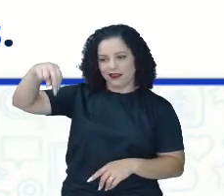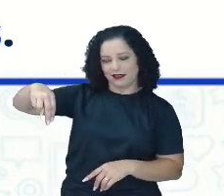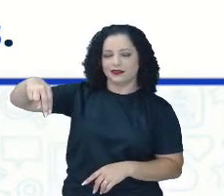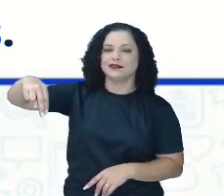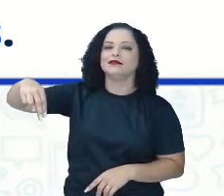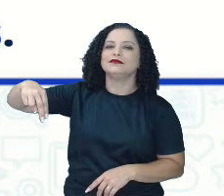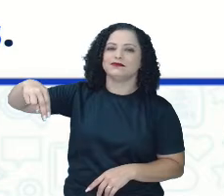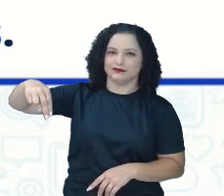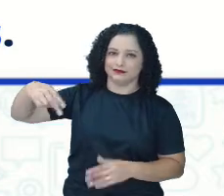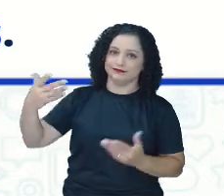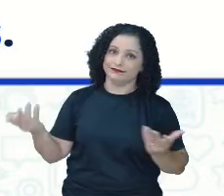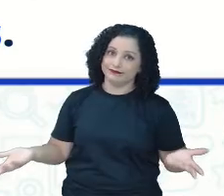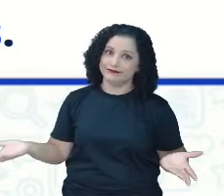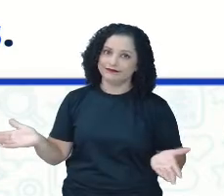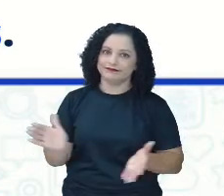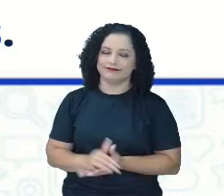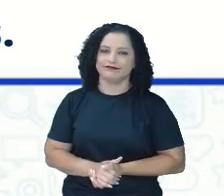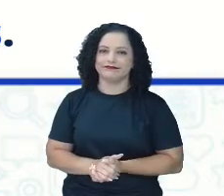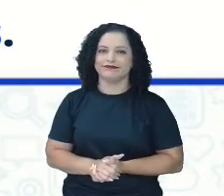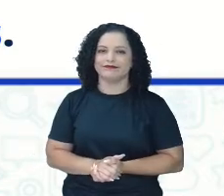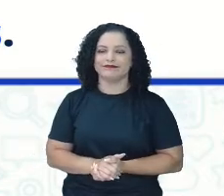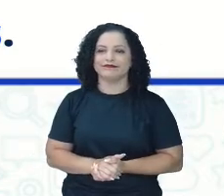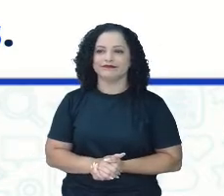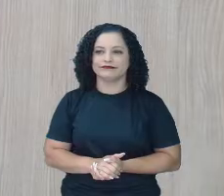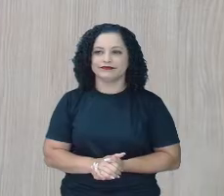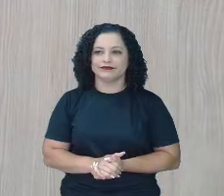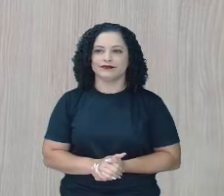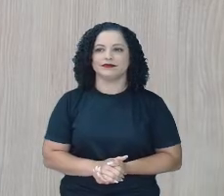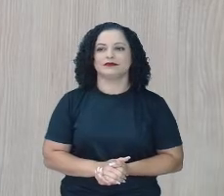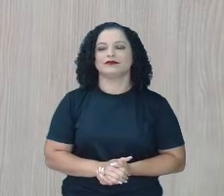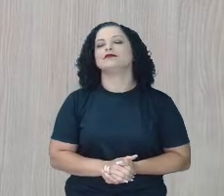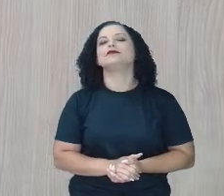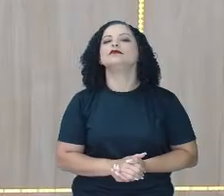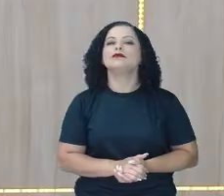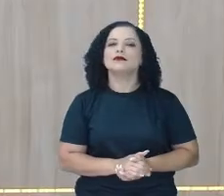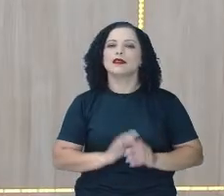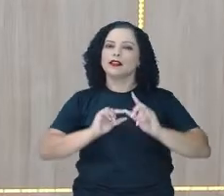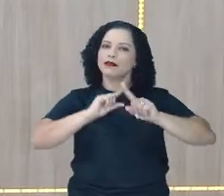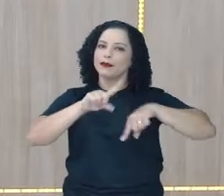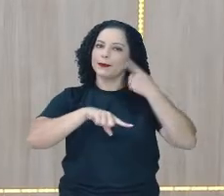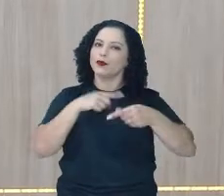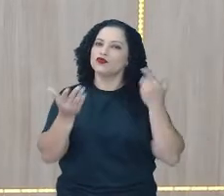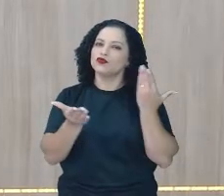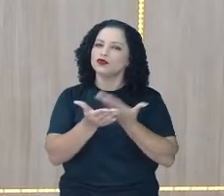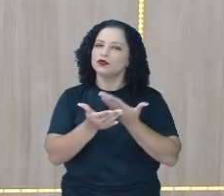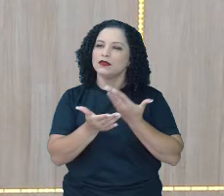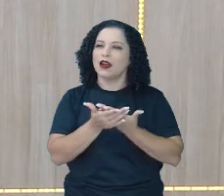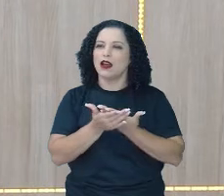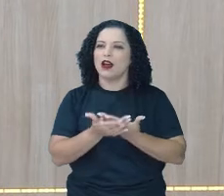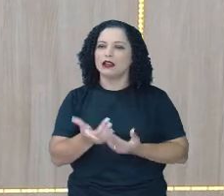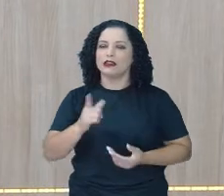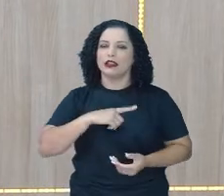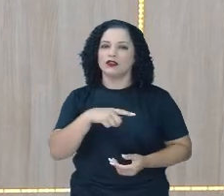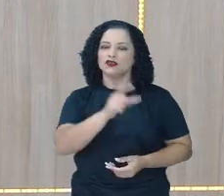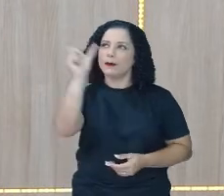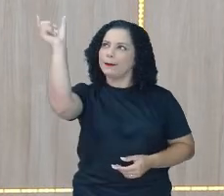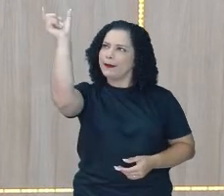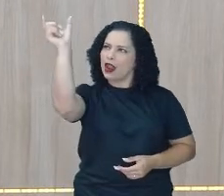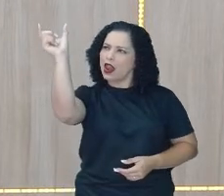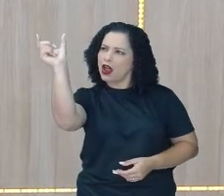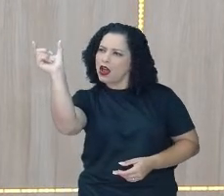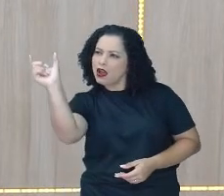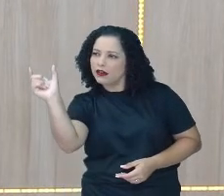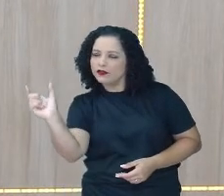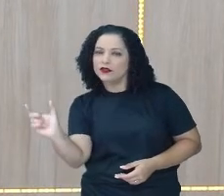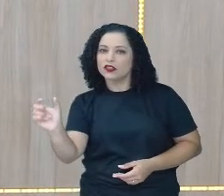man com A. Então fique atento aos plurais irregulares. A gente vai estudar tudo isso aqui, quais as palavras que terminam com S, quais